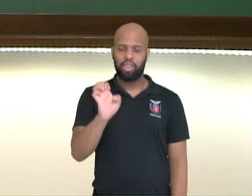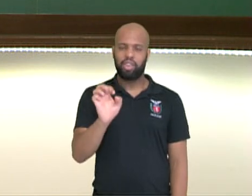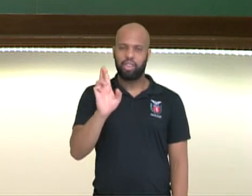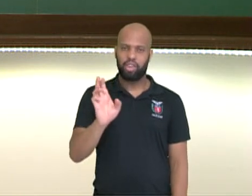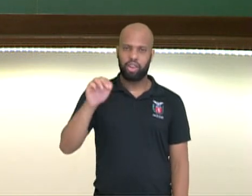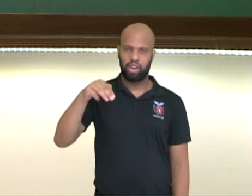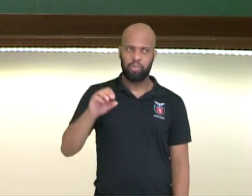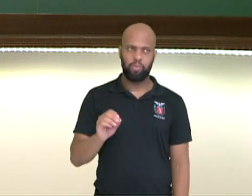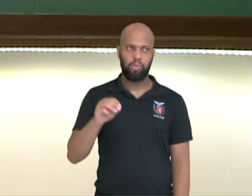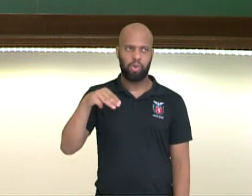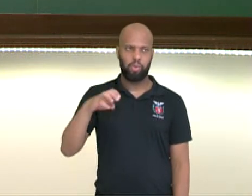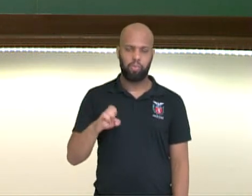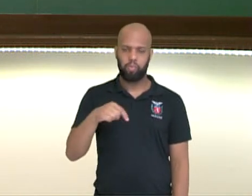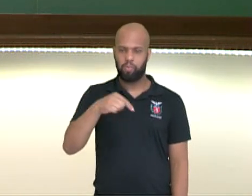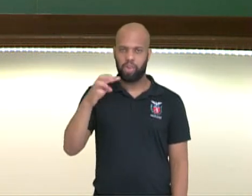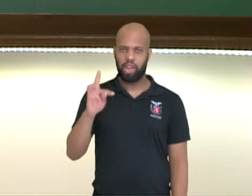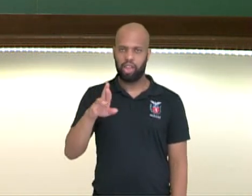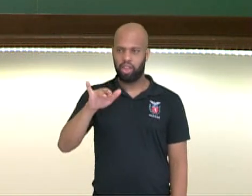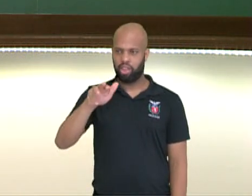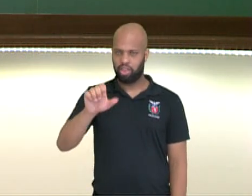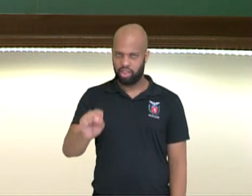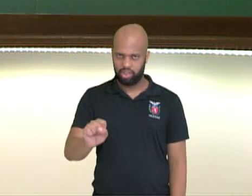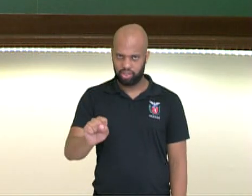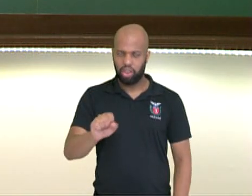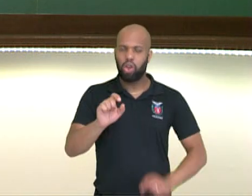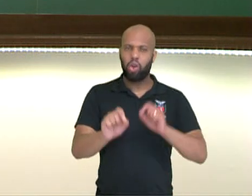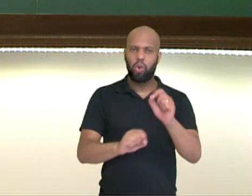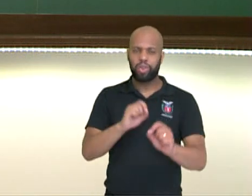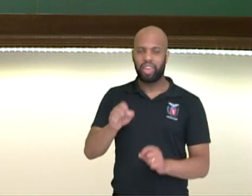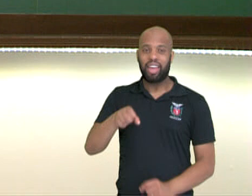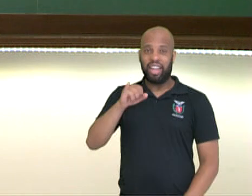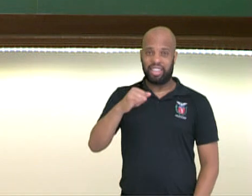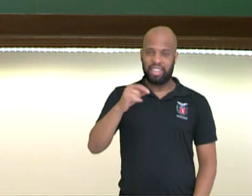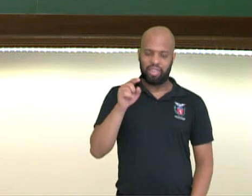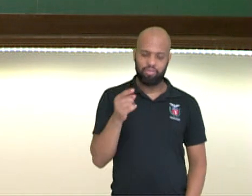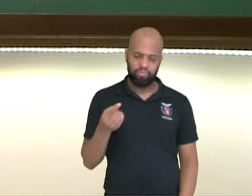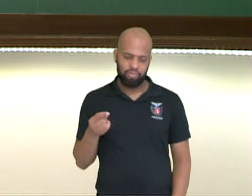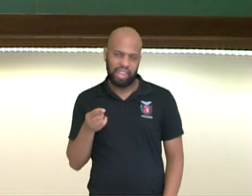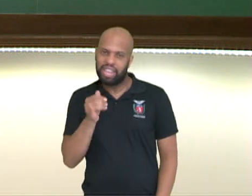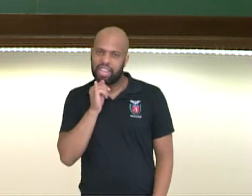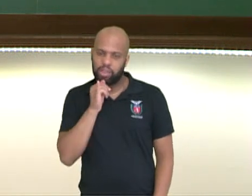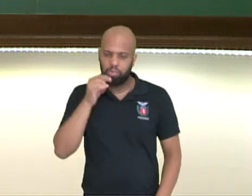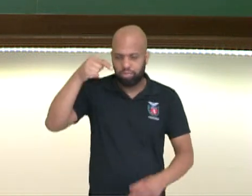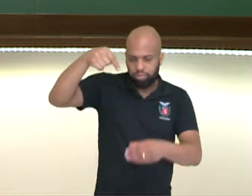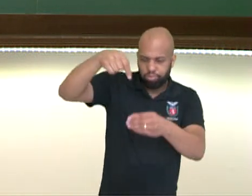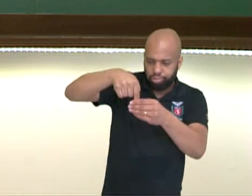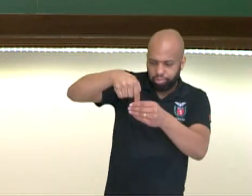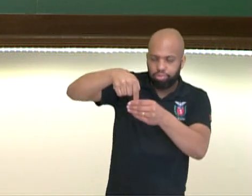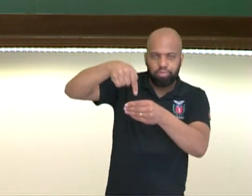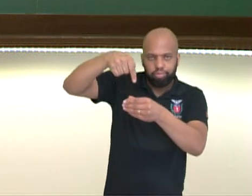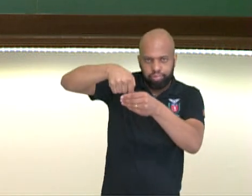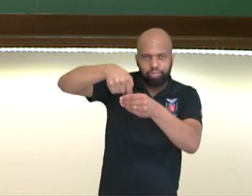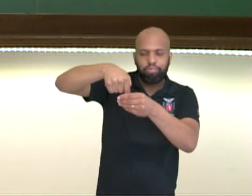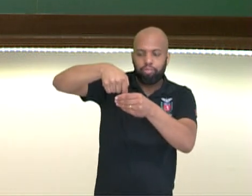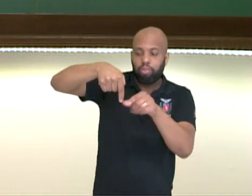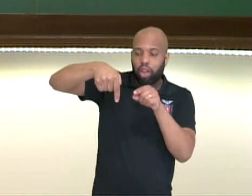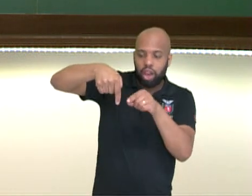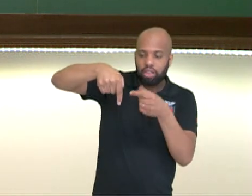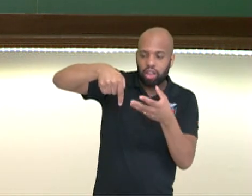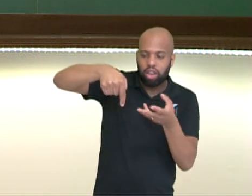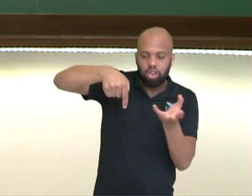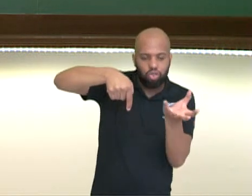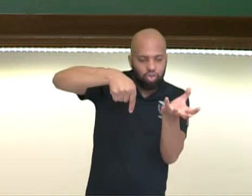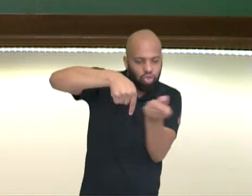varia com a absorção de calor, né? Mas a absorção de calor faz o que com uma grandeza termométrica? Faz ela variar. Então ela absorve calor,